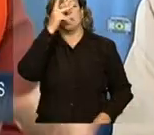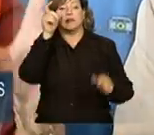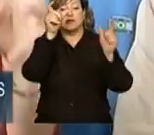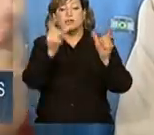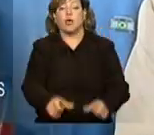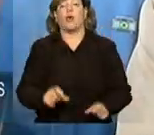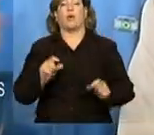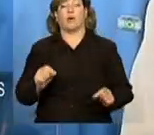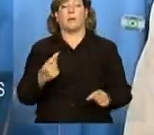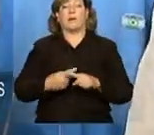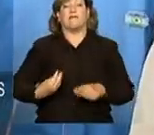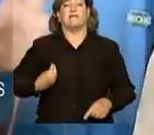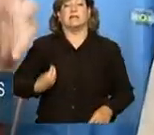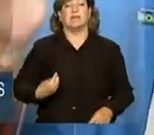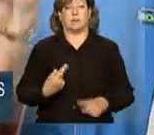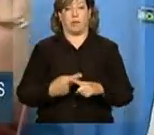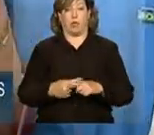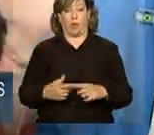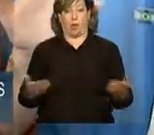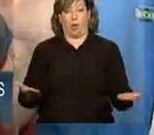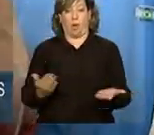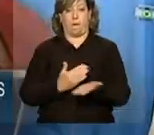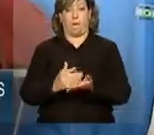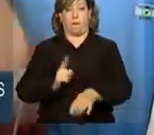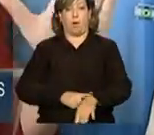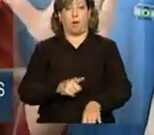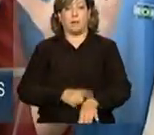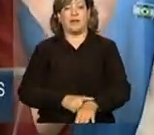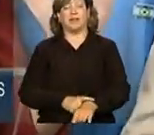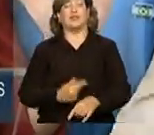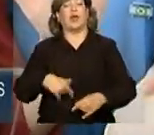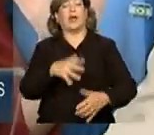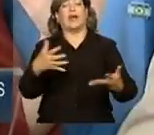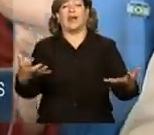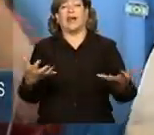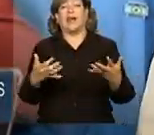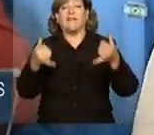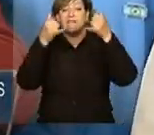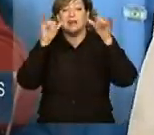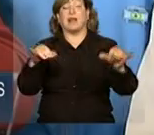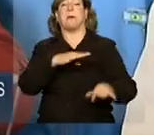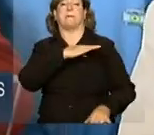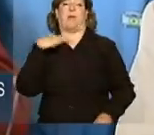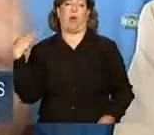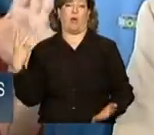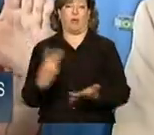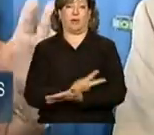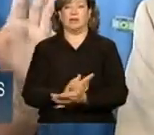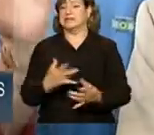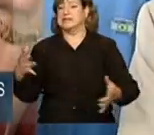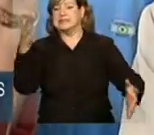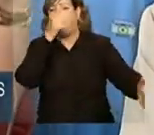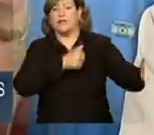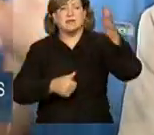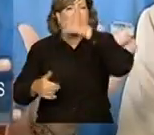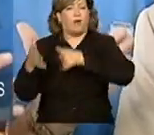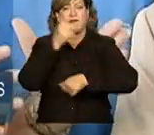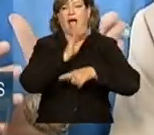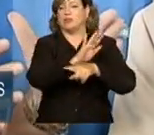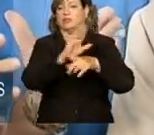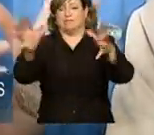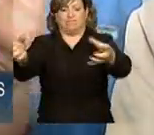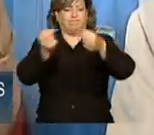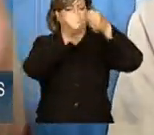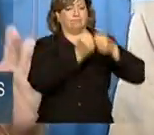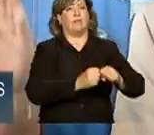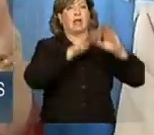vidas, porque no momento inicial, o que nos interessa é não ter morte. Você tem de salvar as pessoas e garantir o abrigo a